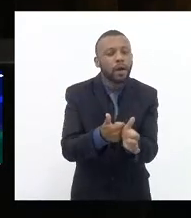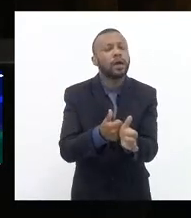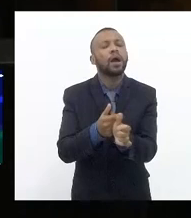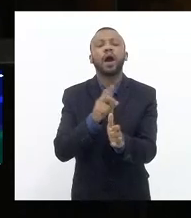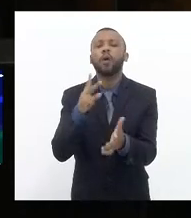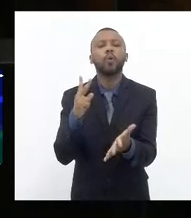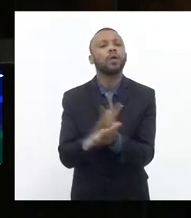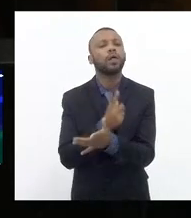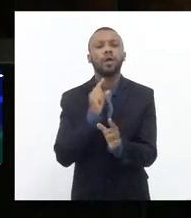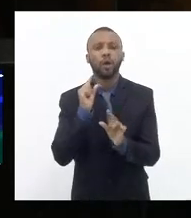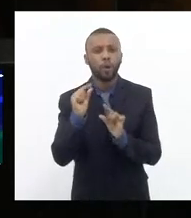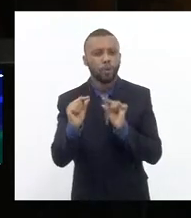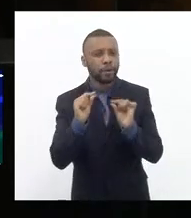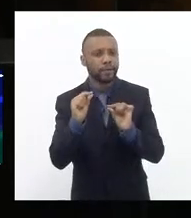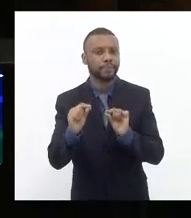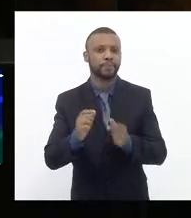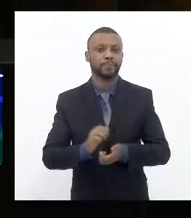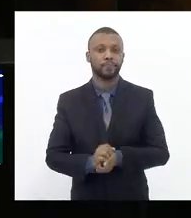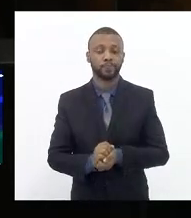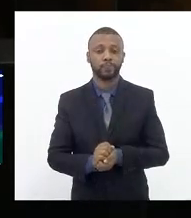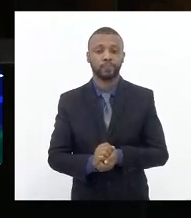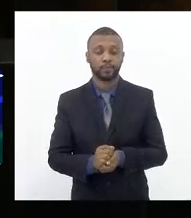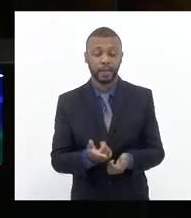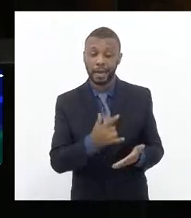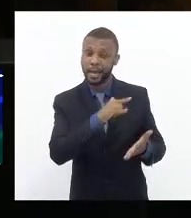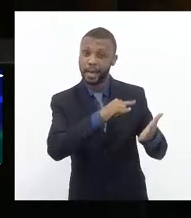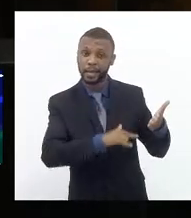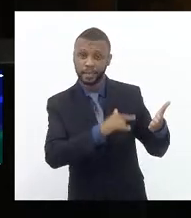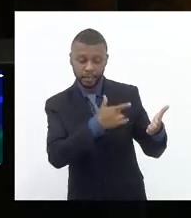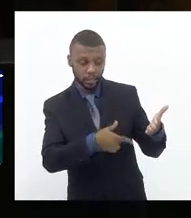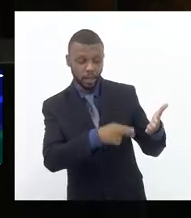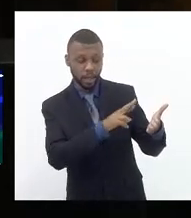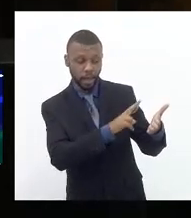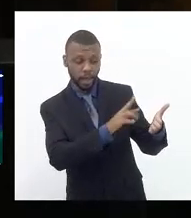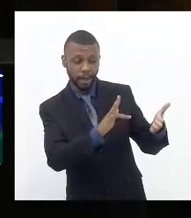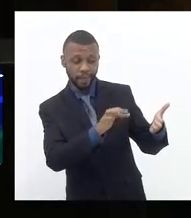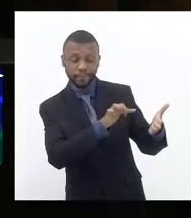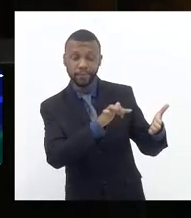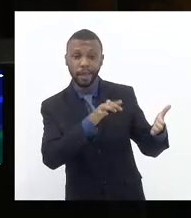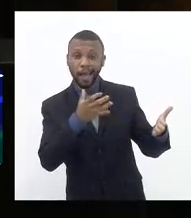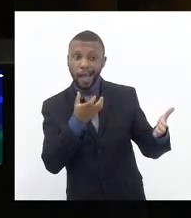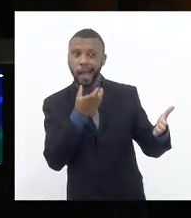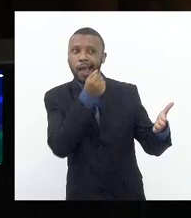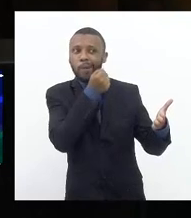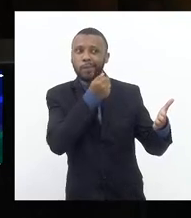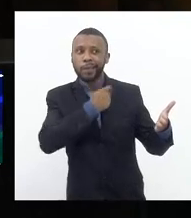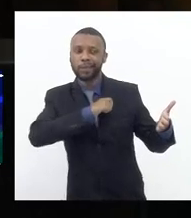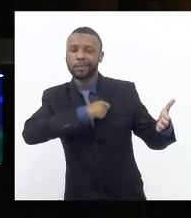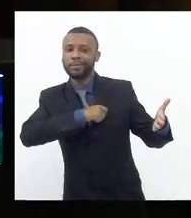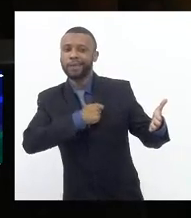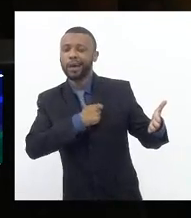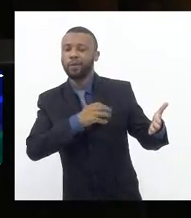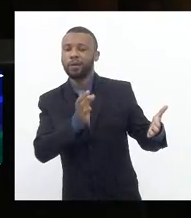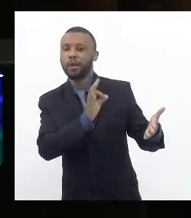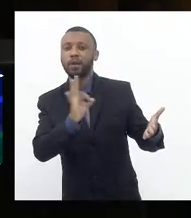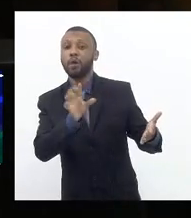seguinte: este regime não é de recuperação fiscal, porque